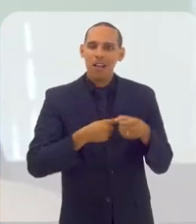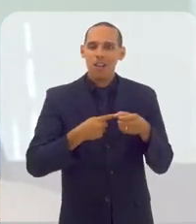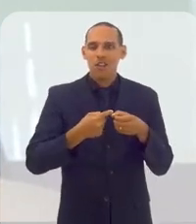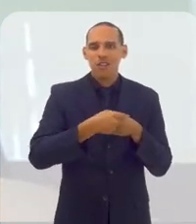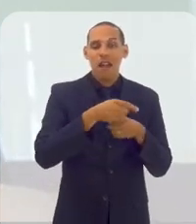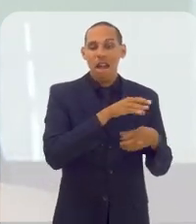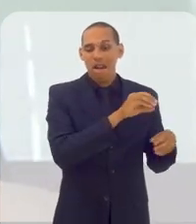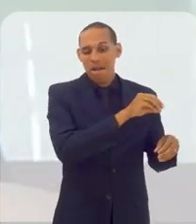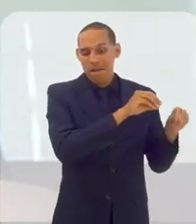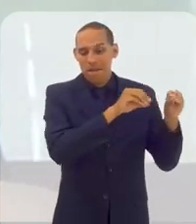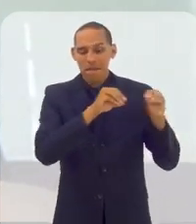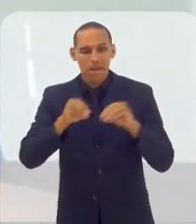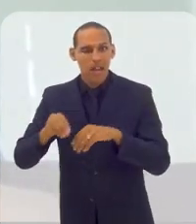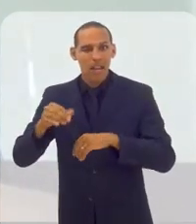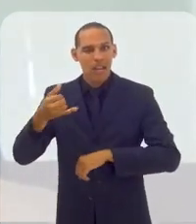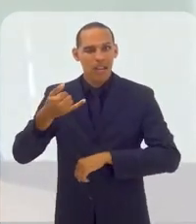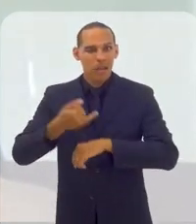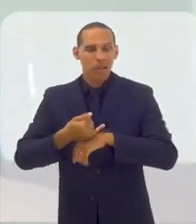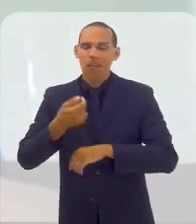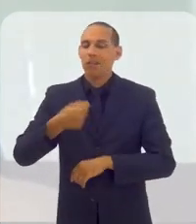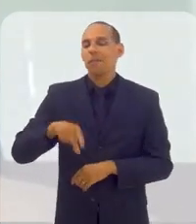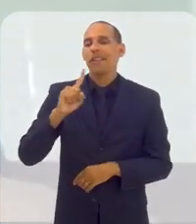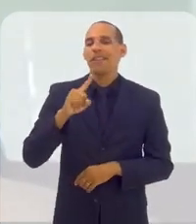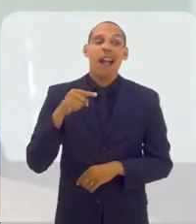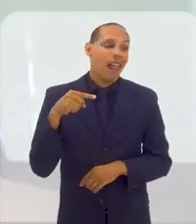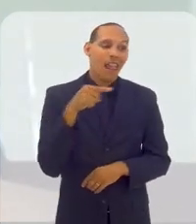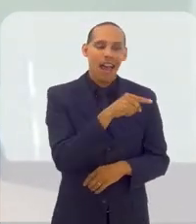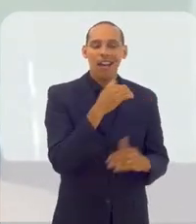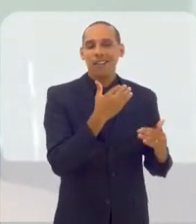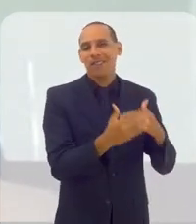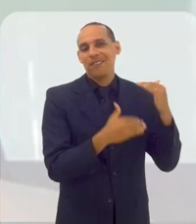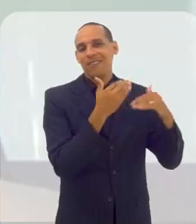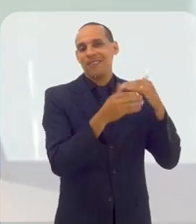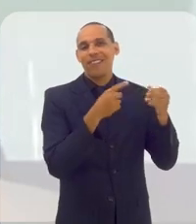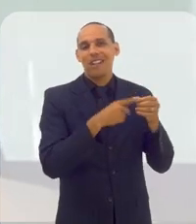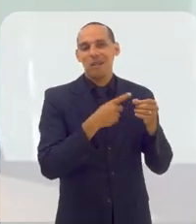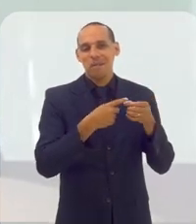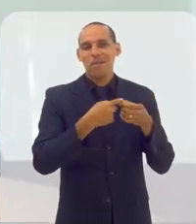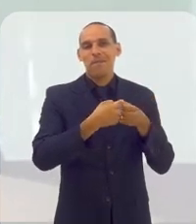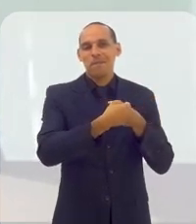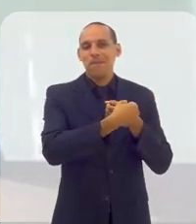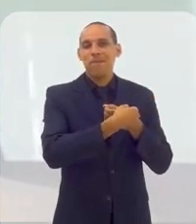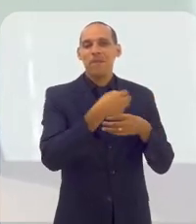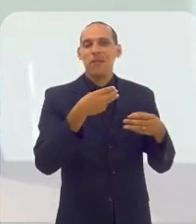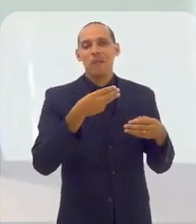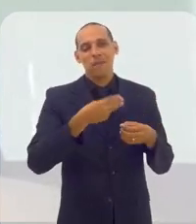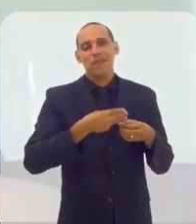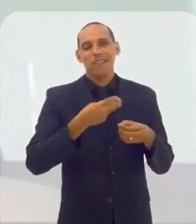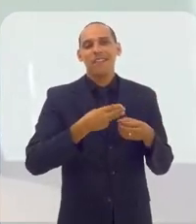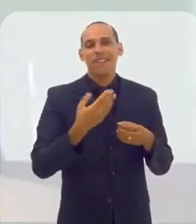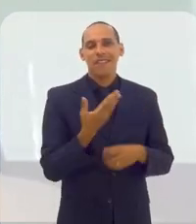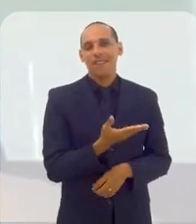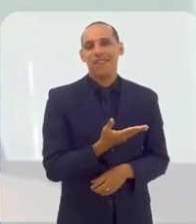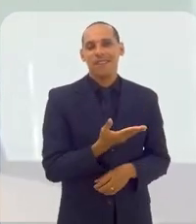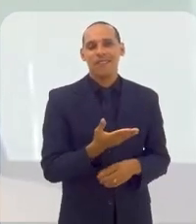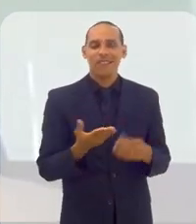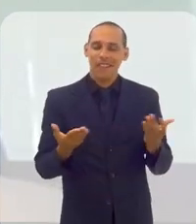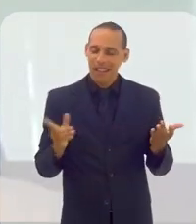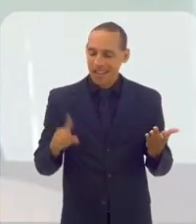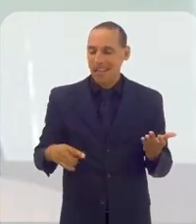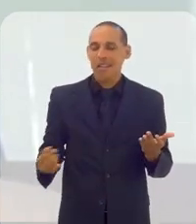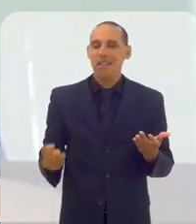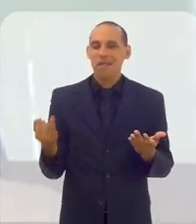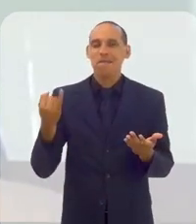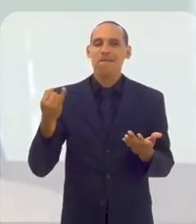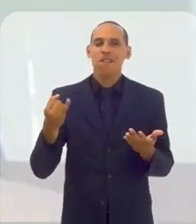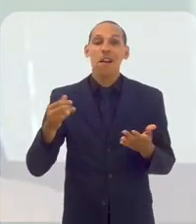ele deixa de migrar para capital e desenvolve né desenvolve o seu município de origem Então eu